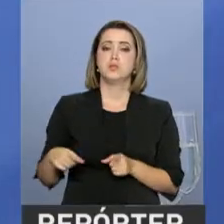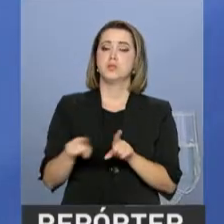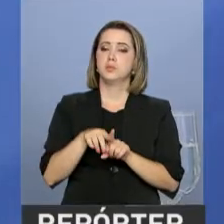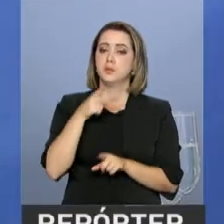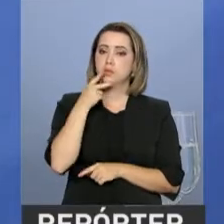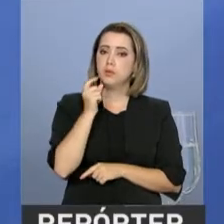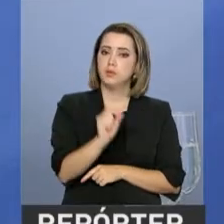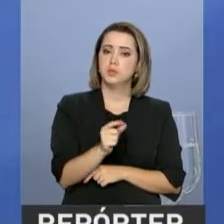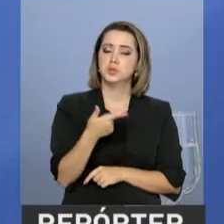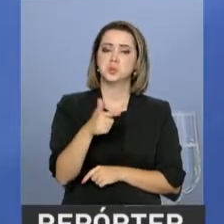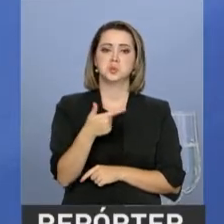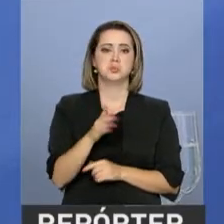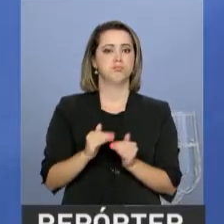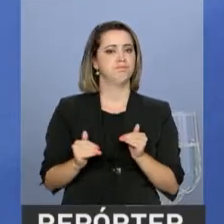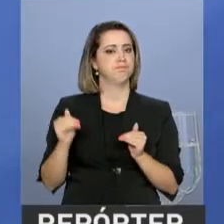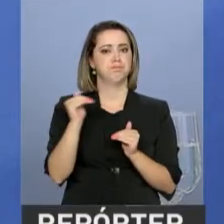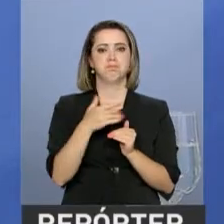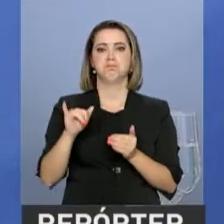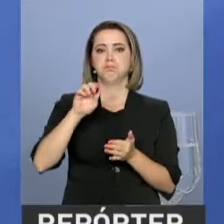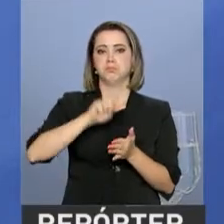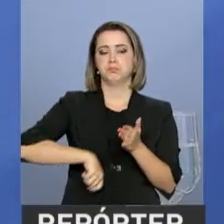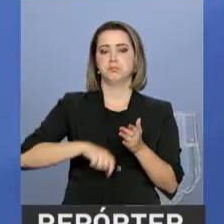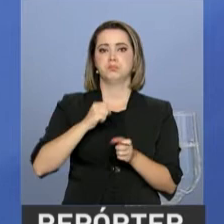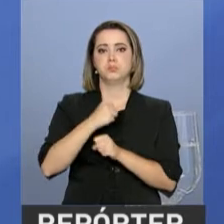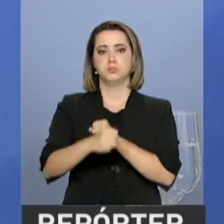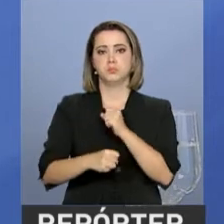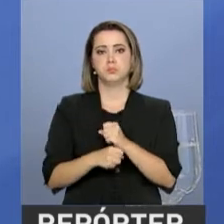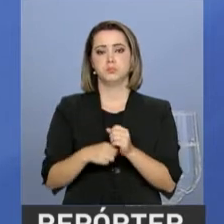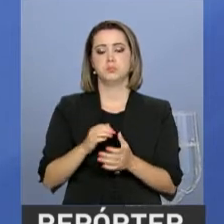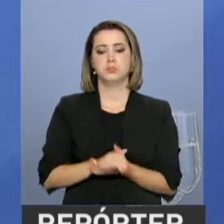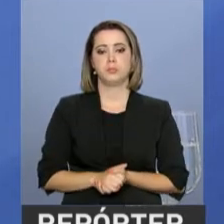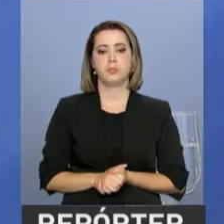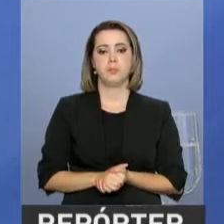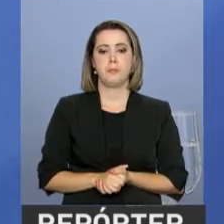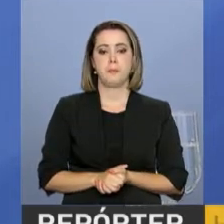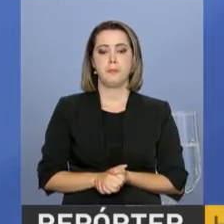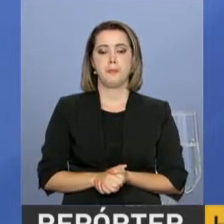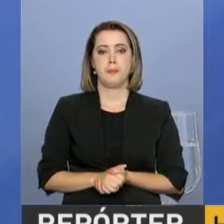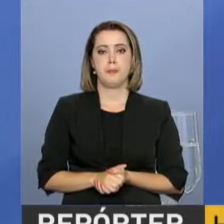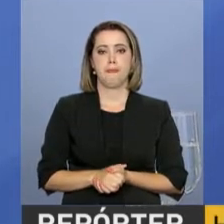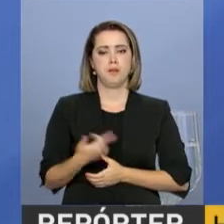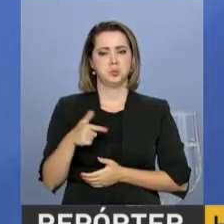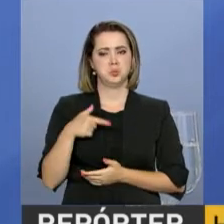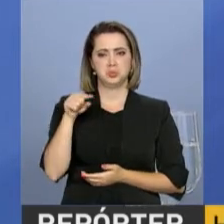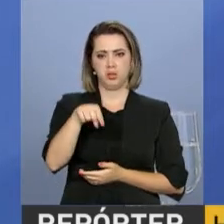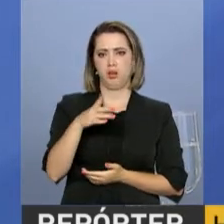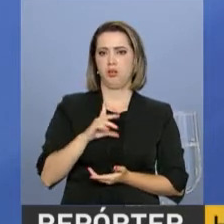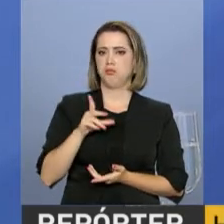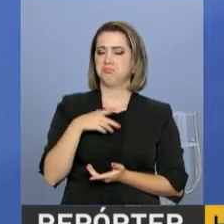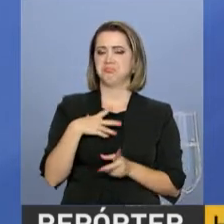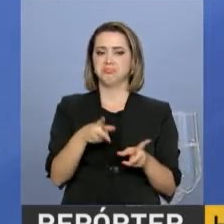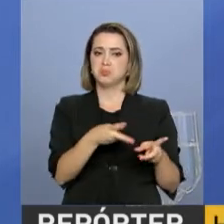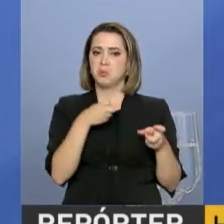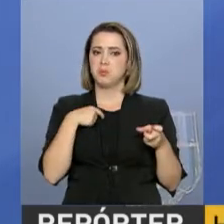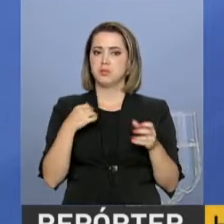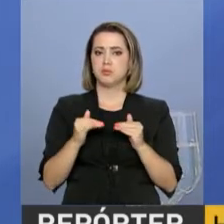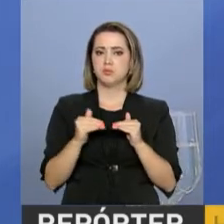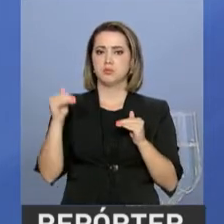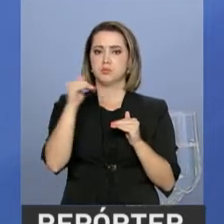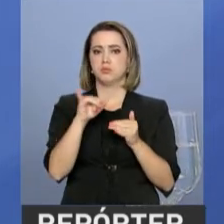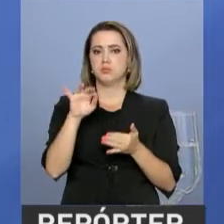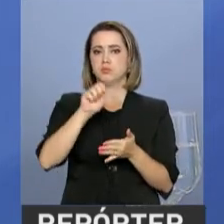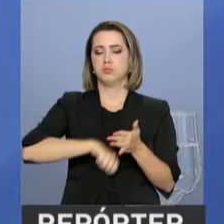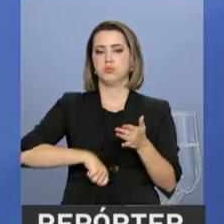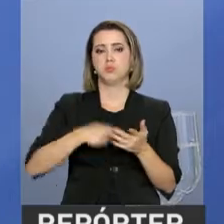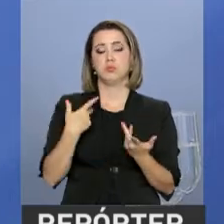que não vai ter aumento de impostos no ano que vem não incorporamos aqui nenhuma estimativa de aumento de